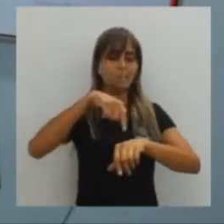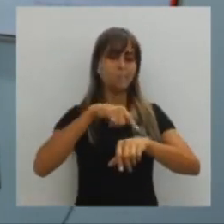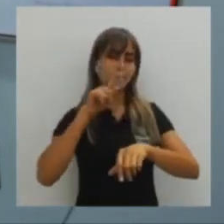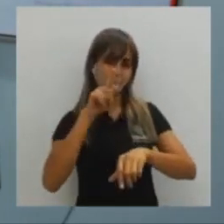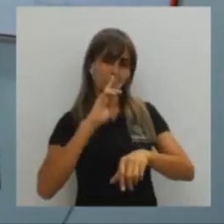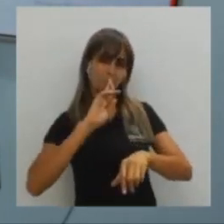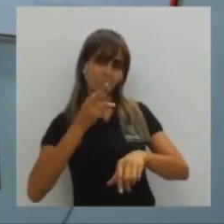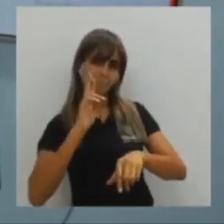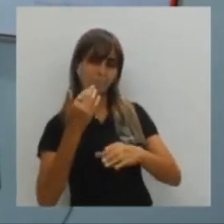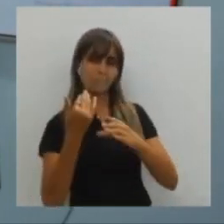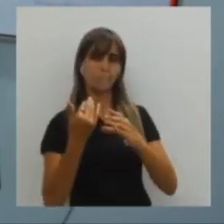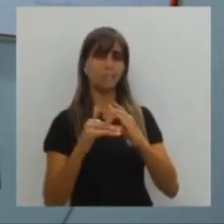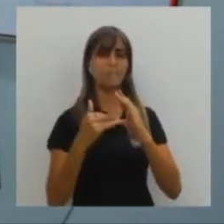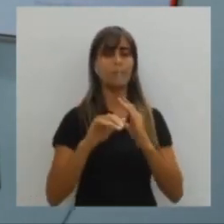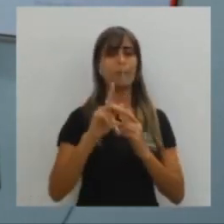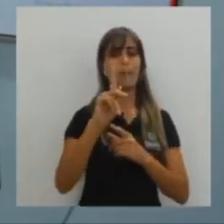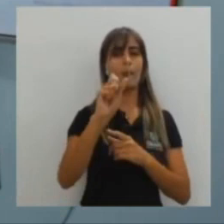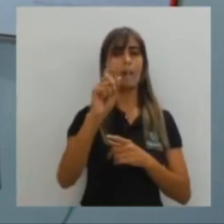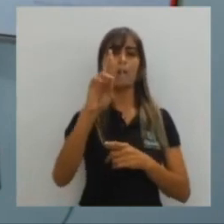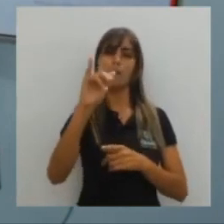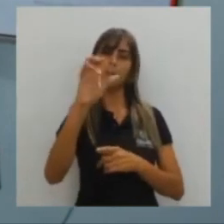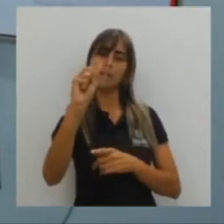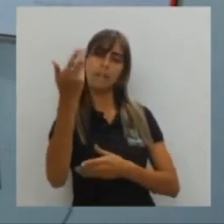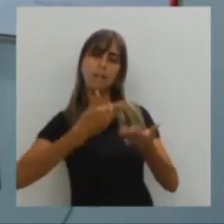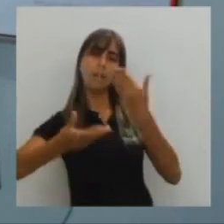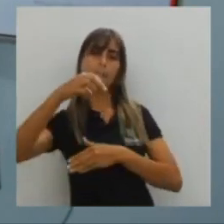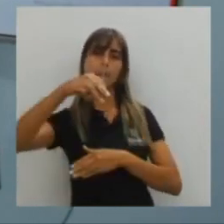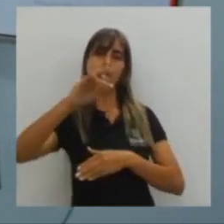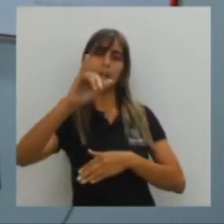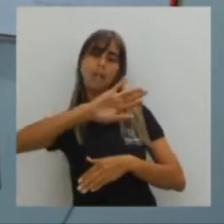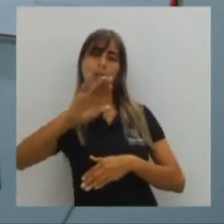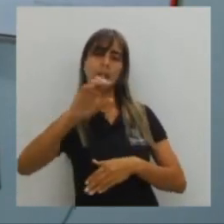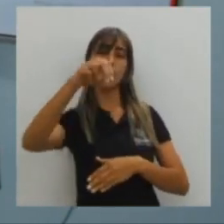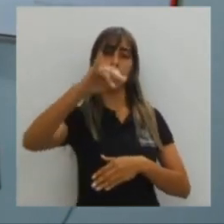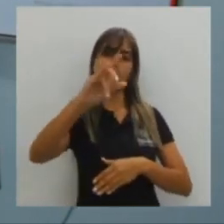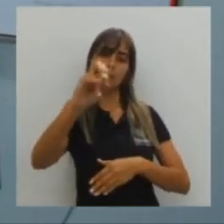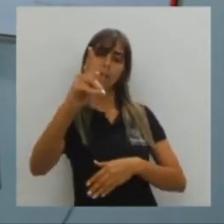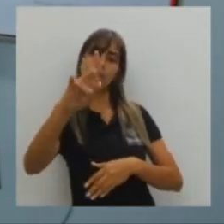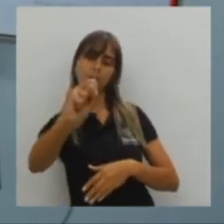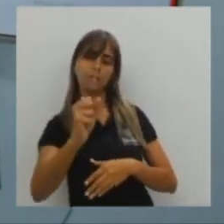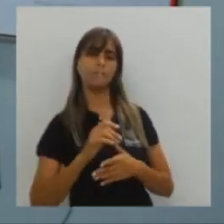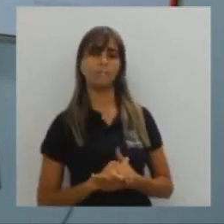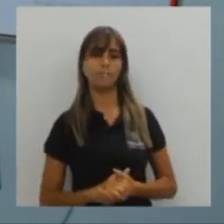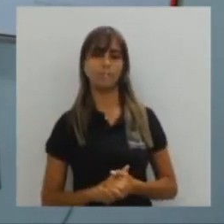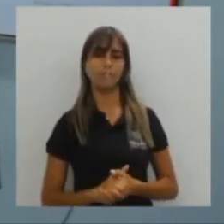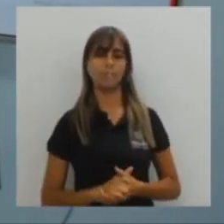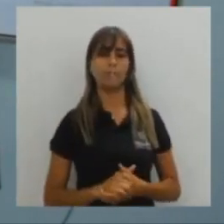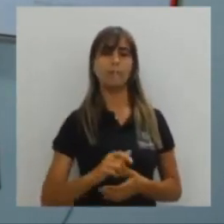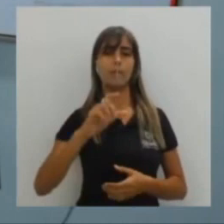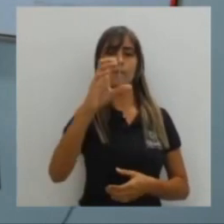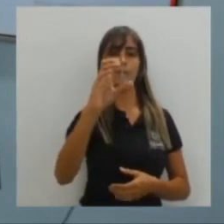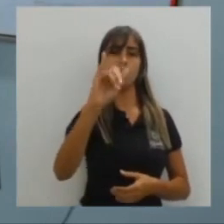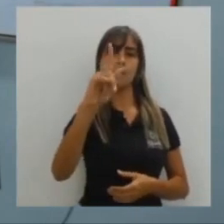respostas. Vamos lá. Estou vendo aqui que a Caroline está participando, Maria, o Nicolas da Silva, a